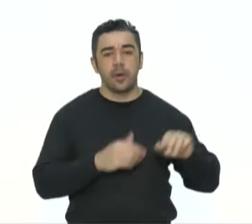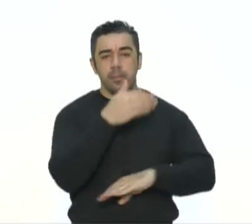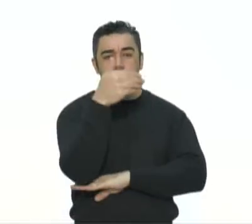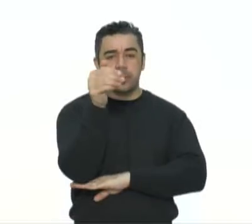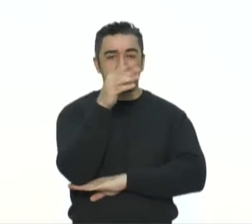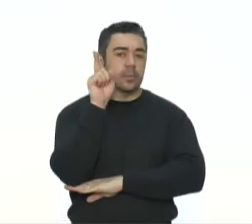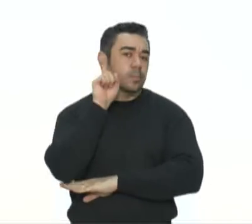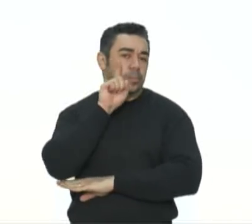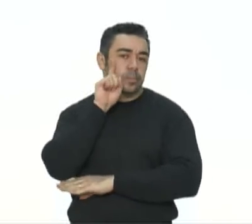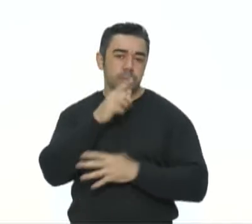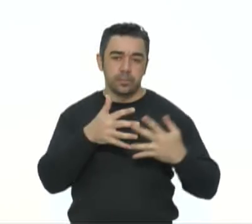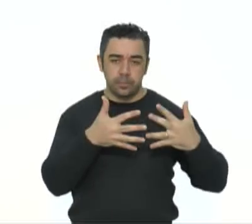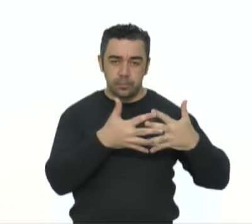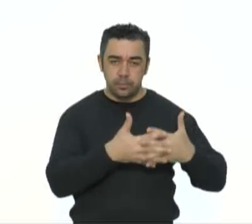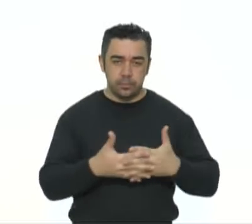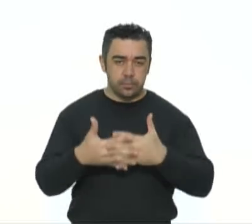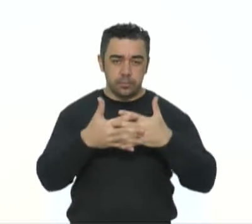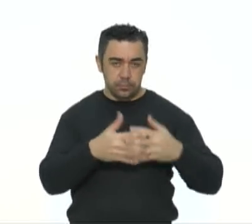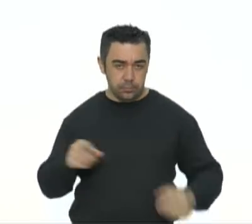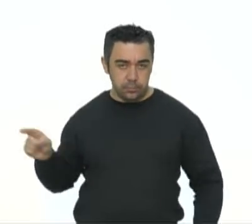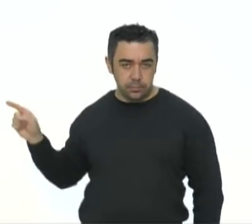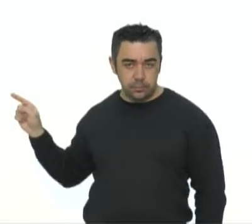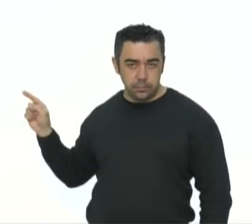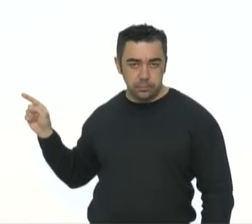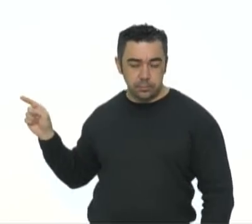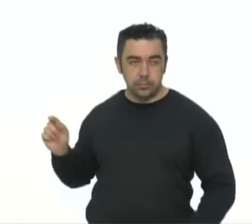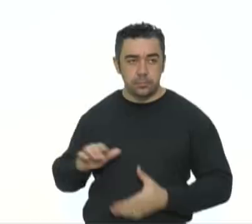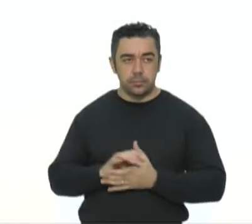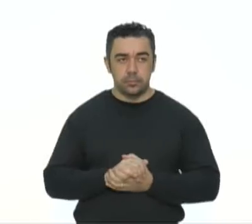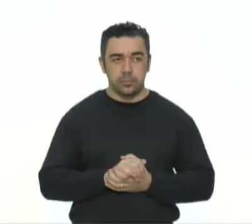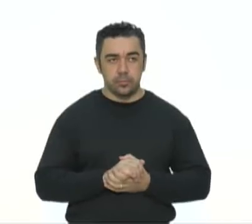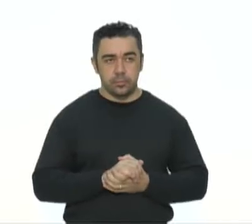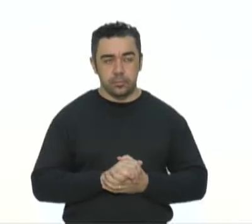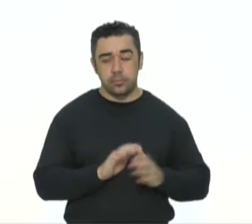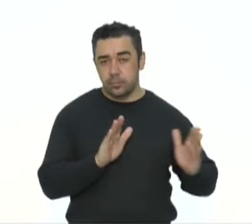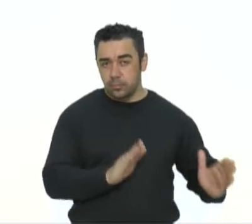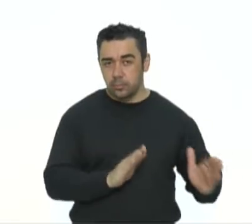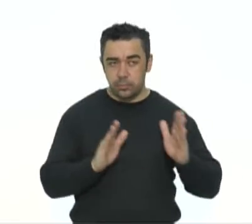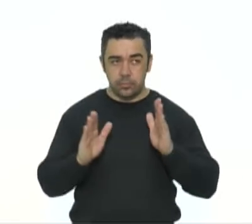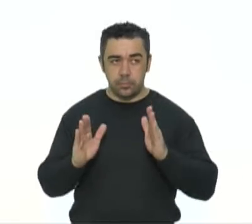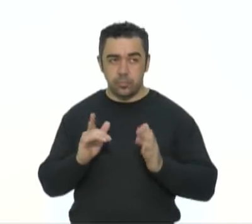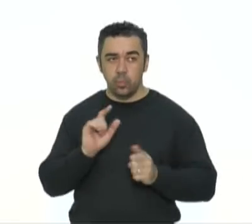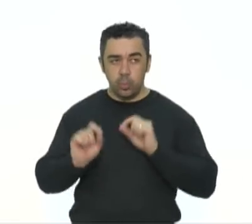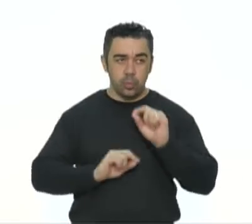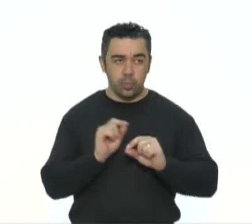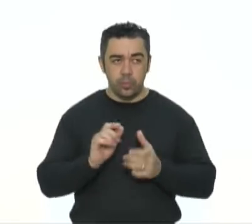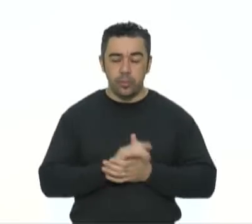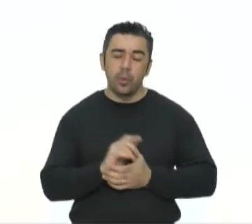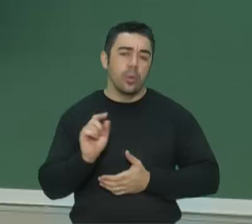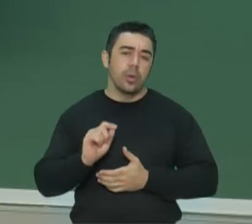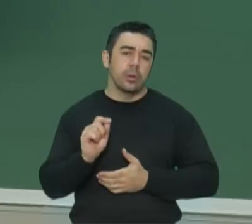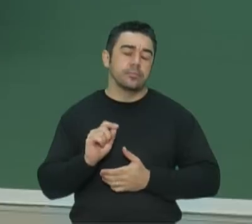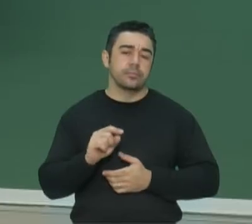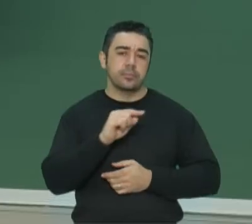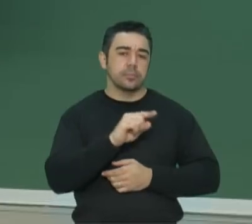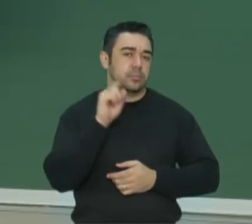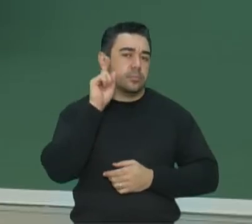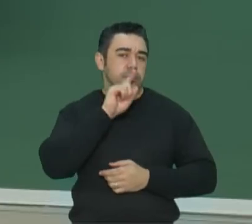dos Estados Unidos, ainda mostrando para você. E você tem então aqui os Estados